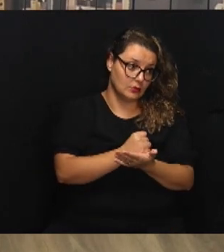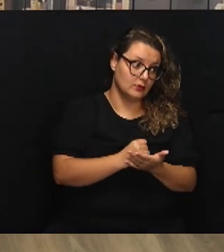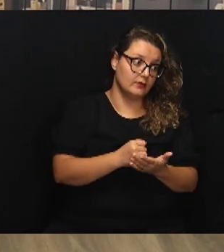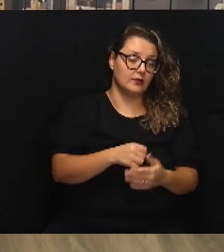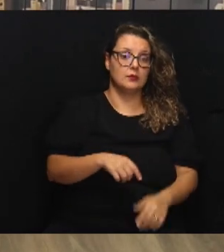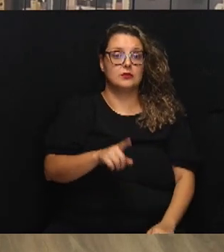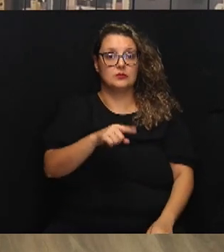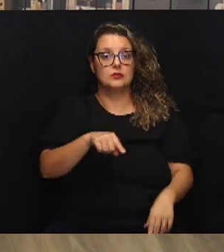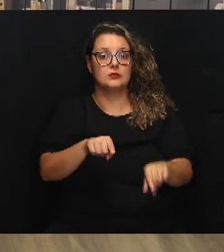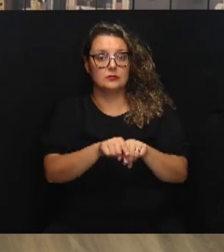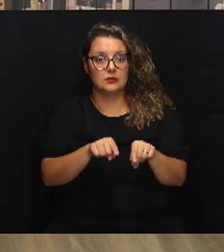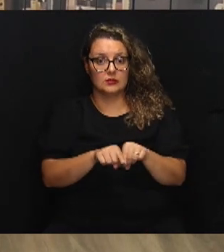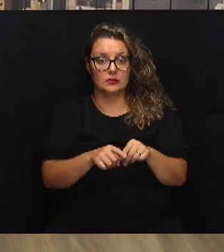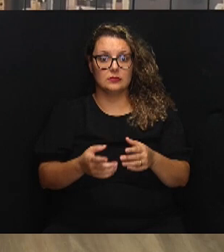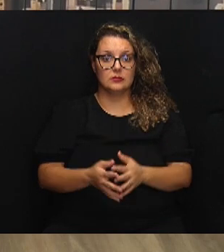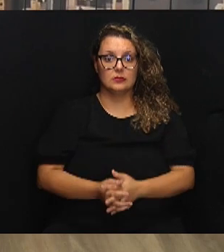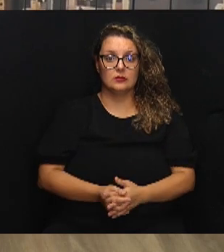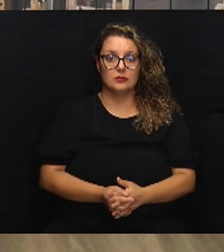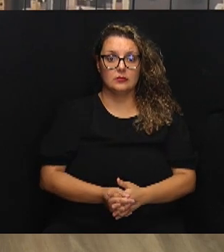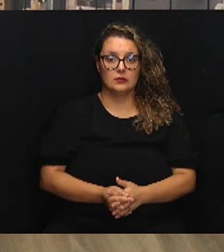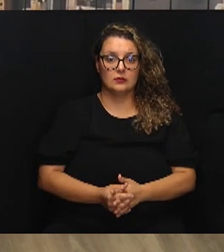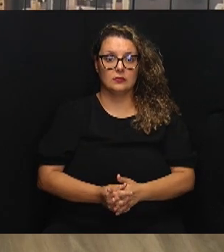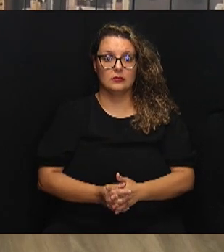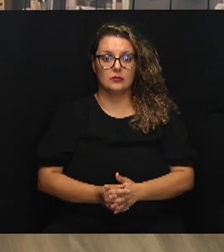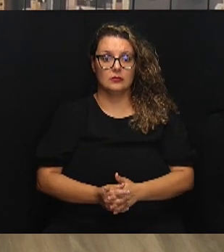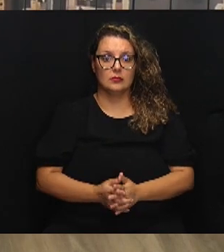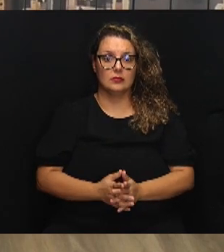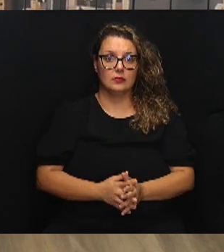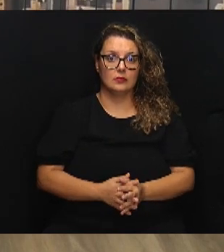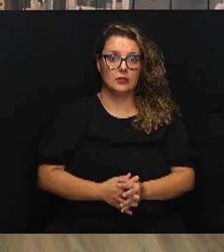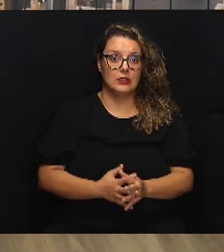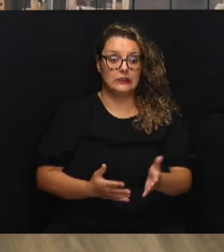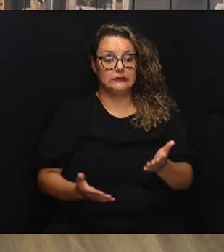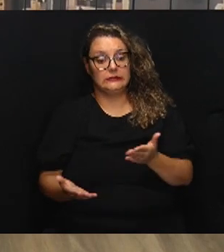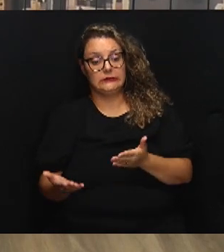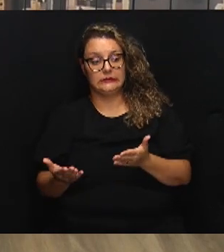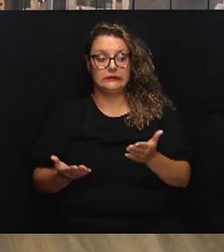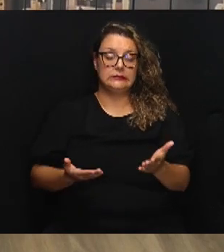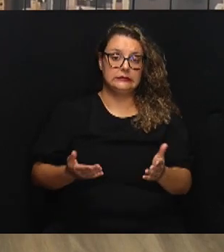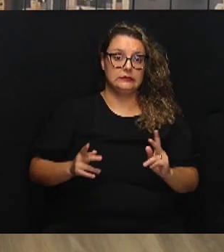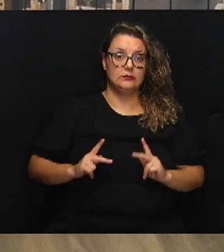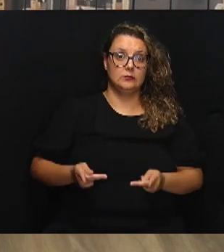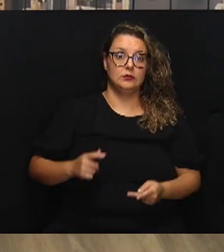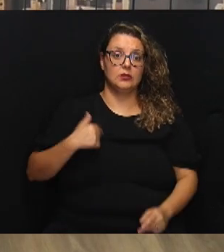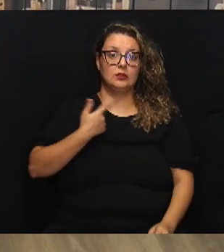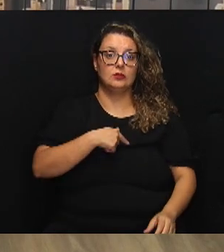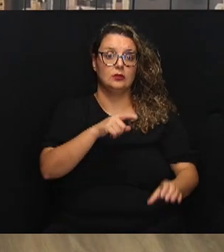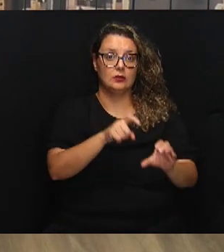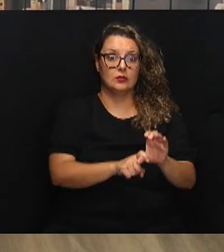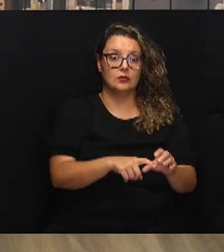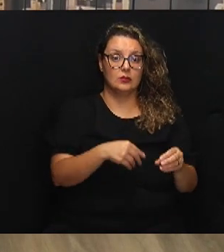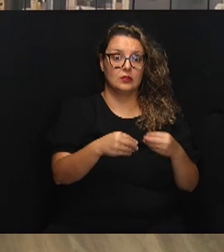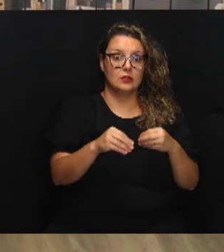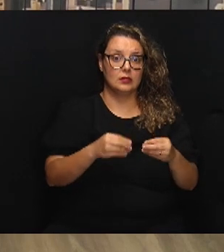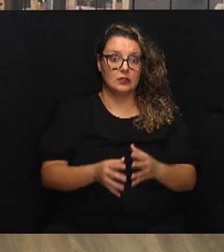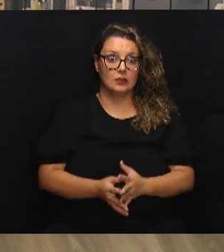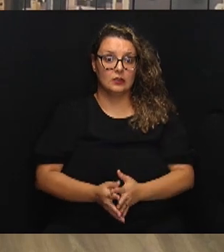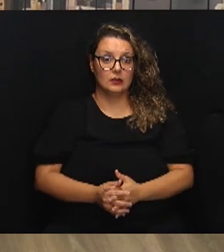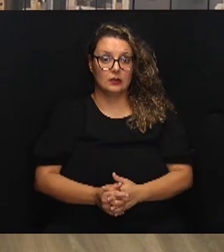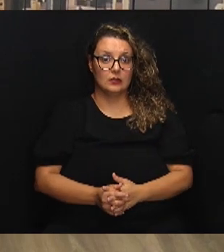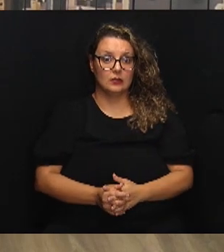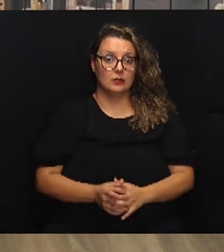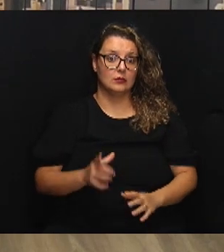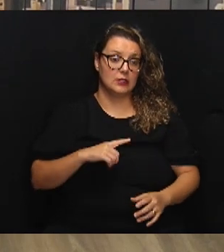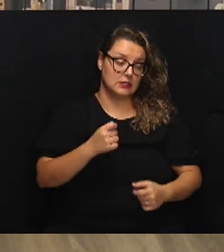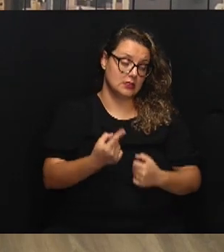dos farmacos também, né? É um jogo assim terrível, né, para a humanidade, porque a gente está muito dependente